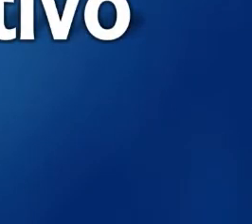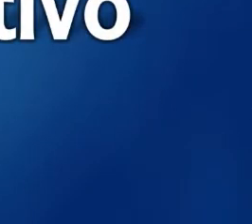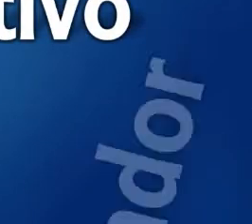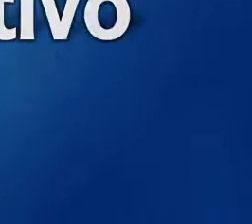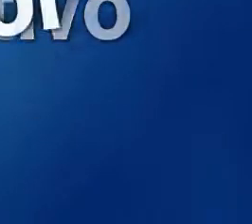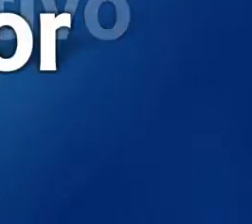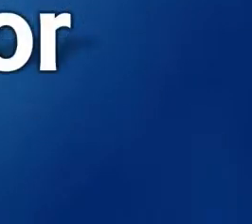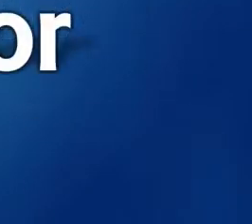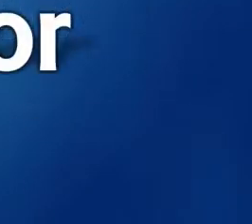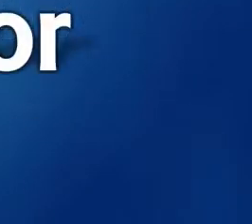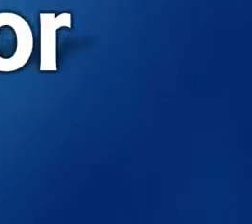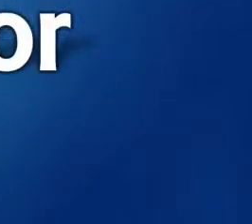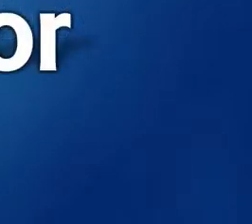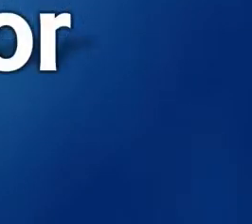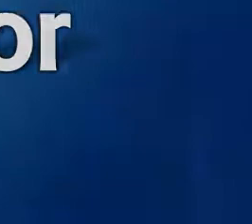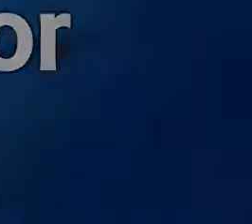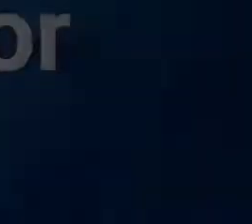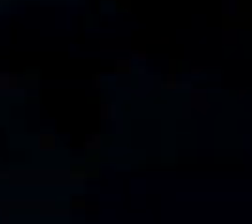Música